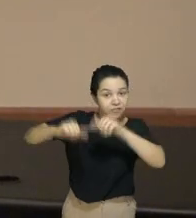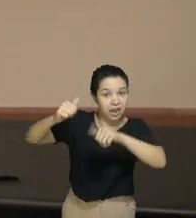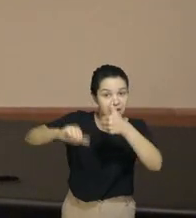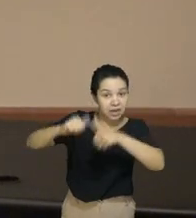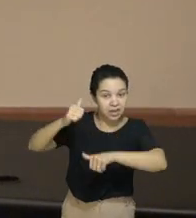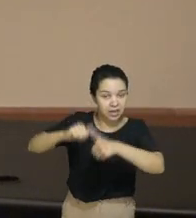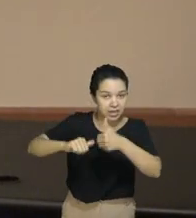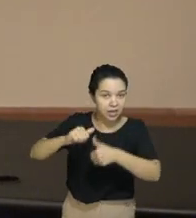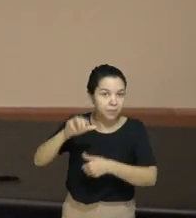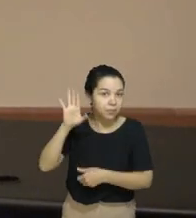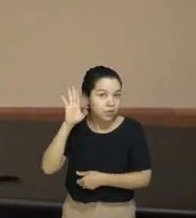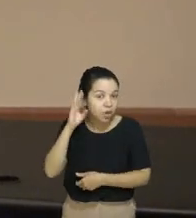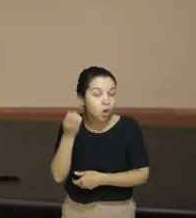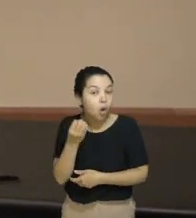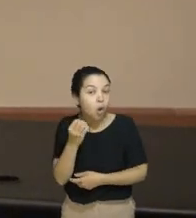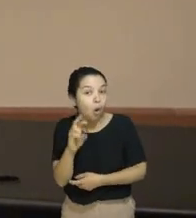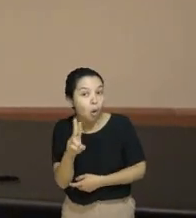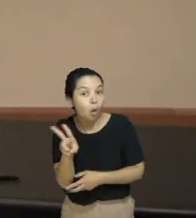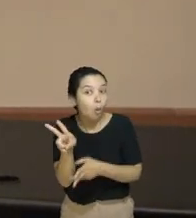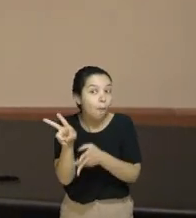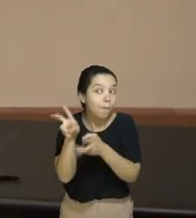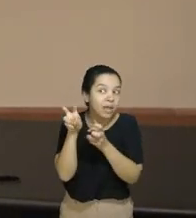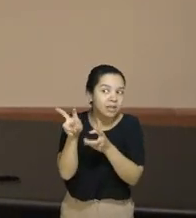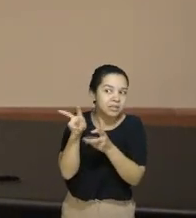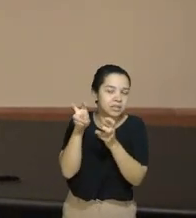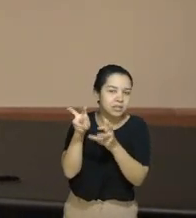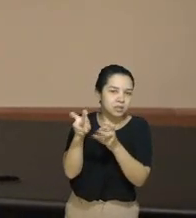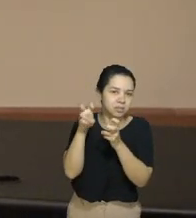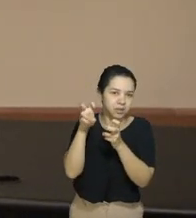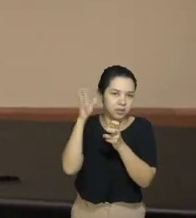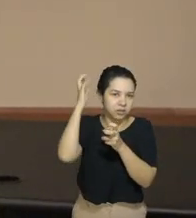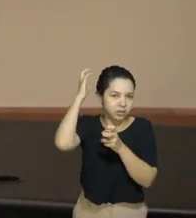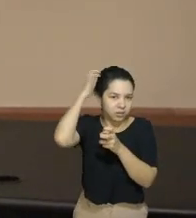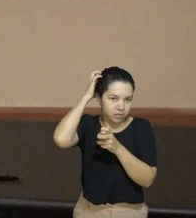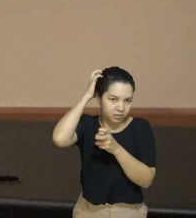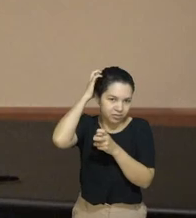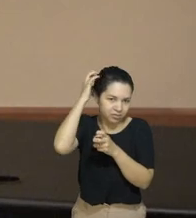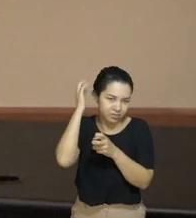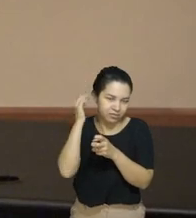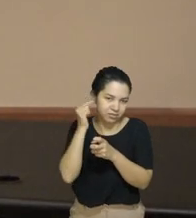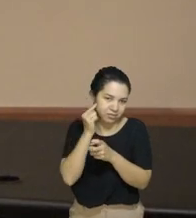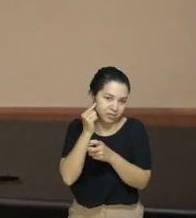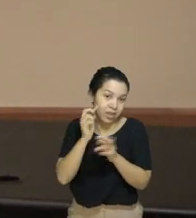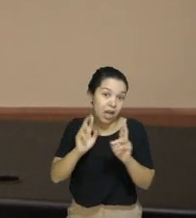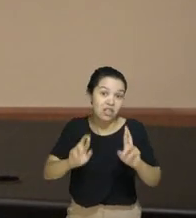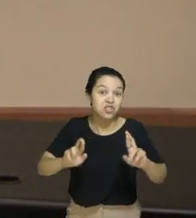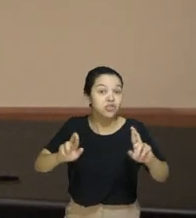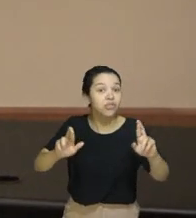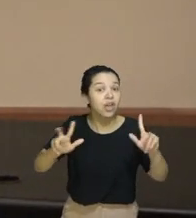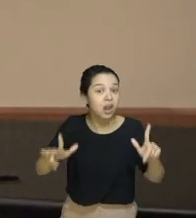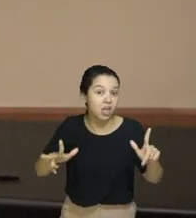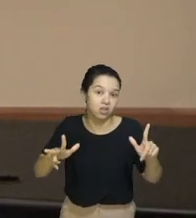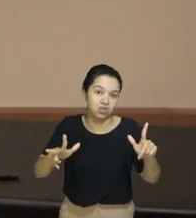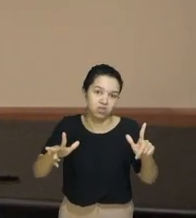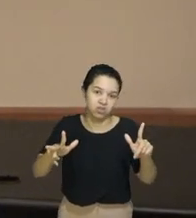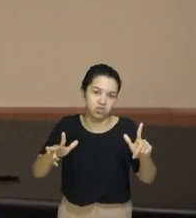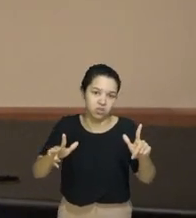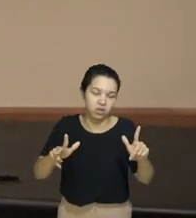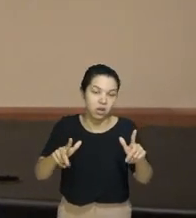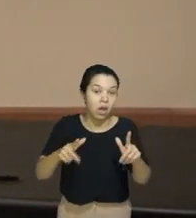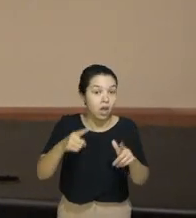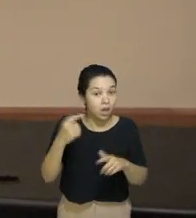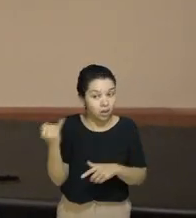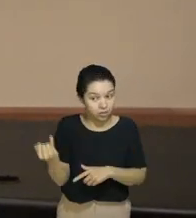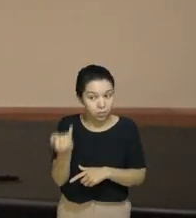processamento auditivo? E é importante esclarecer para as famílias essa diferença também entre os dois, para entenderem a importância de fazer o